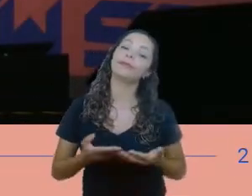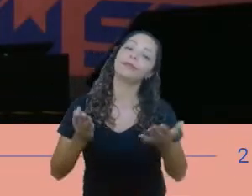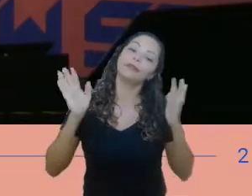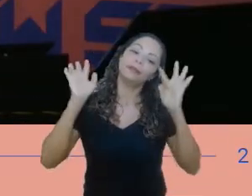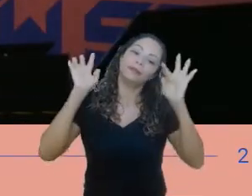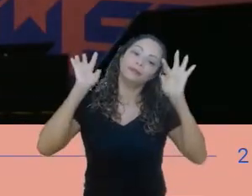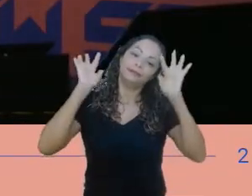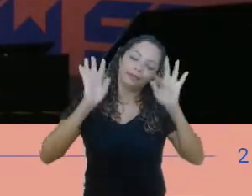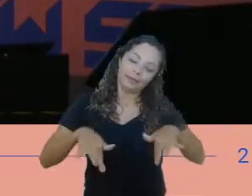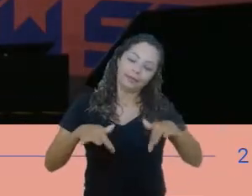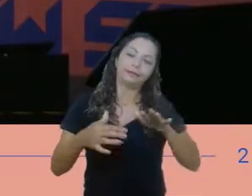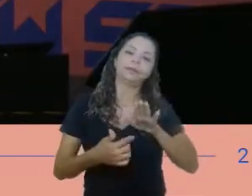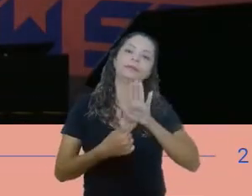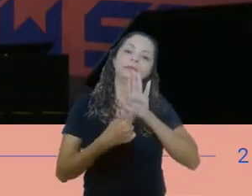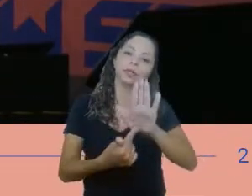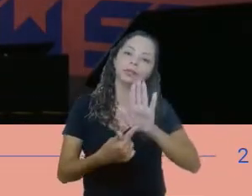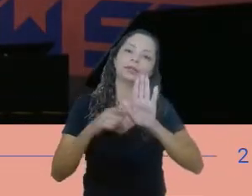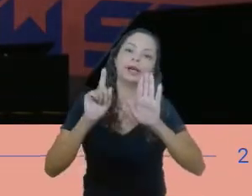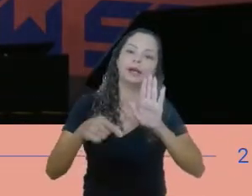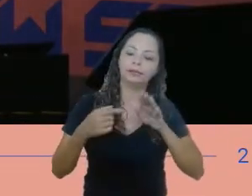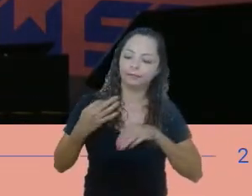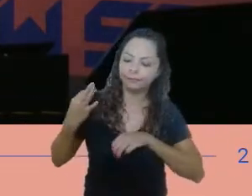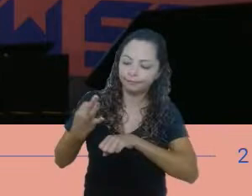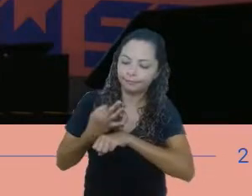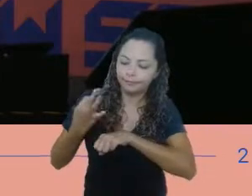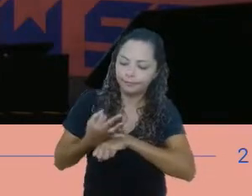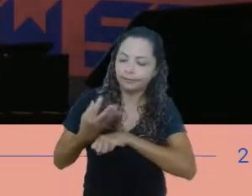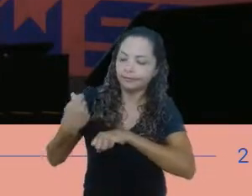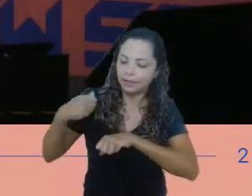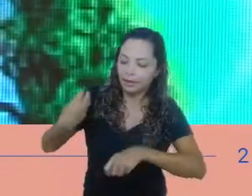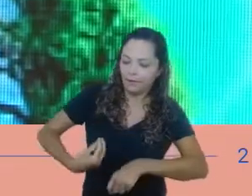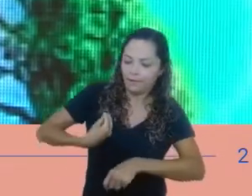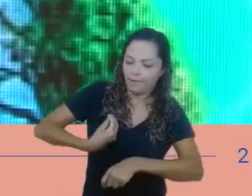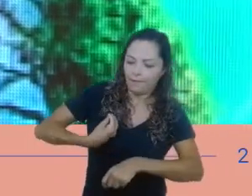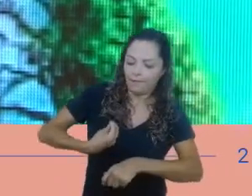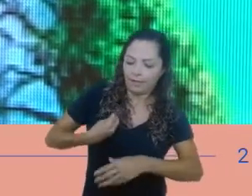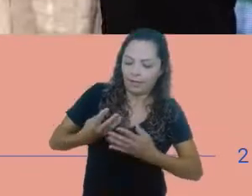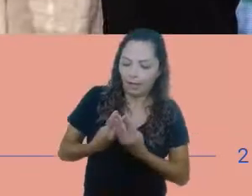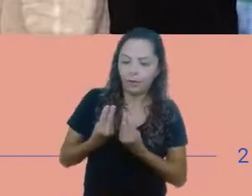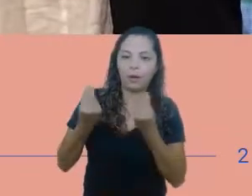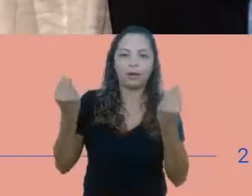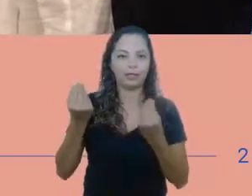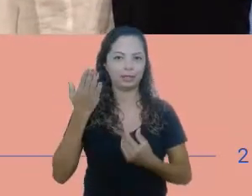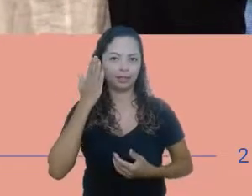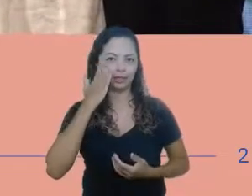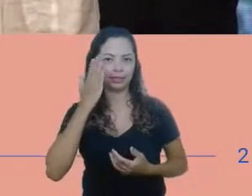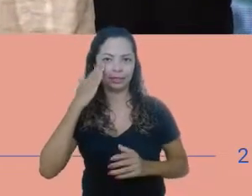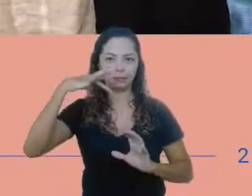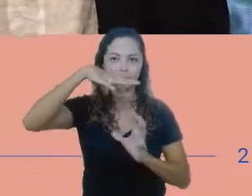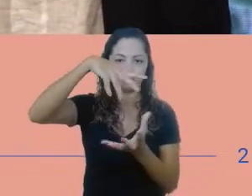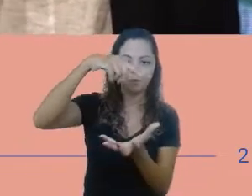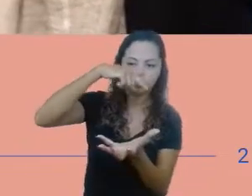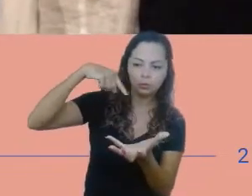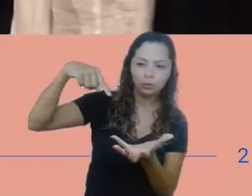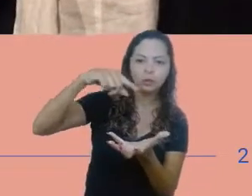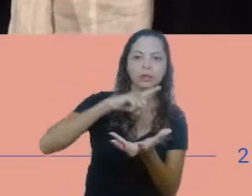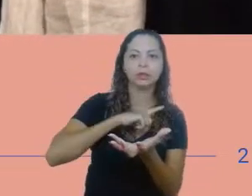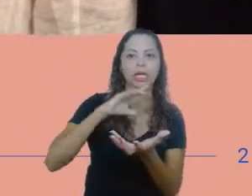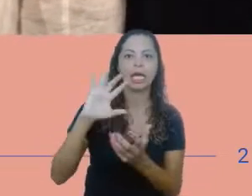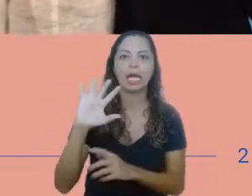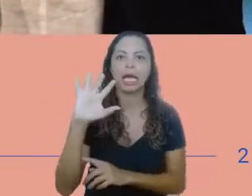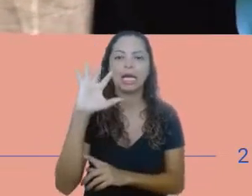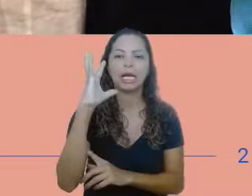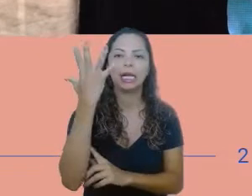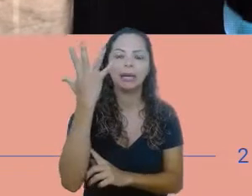gente tá vendo aí as mudanças climáticas a pandemia que a relação direta entre o processo